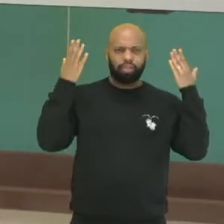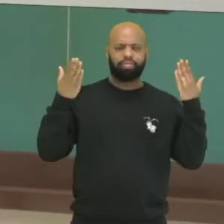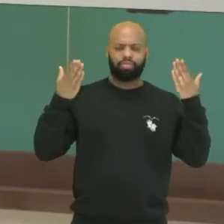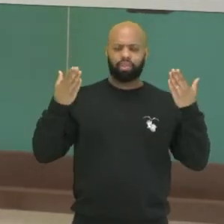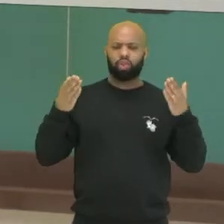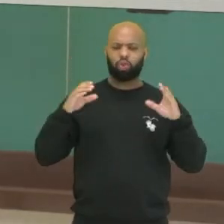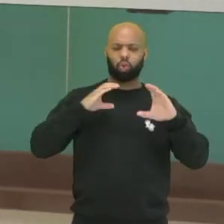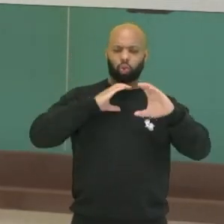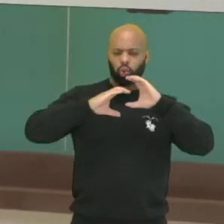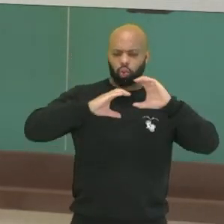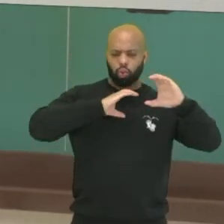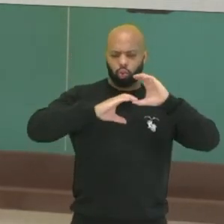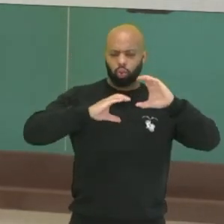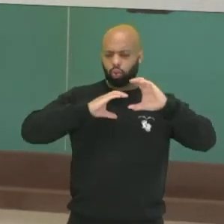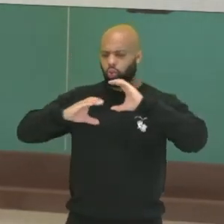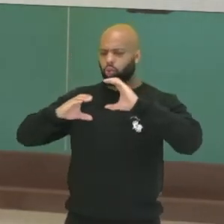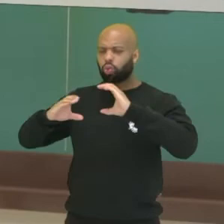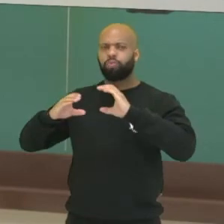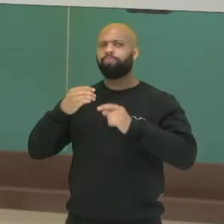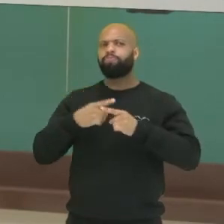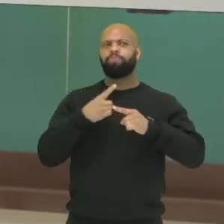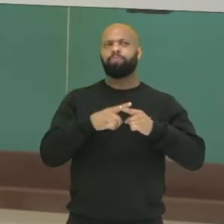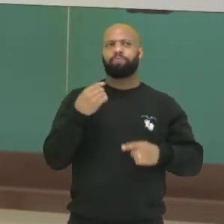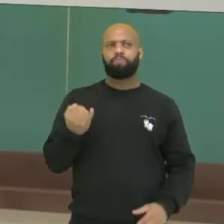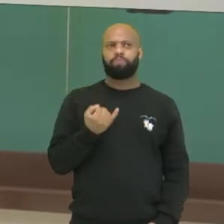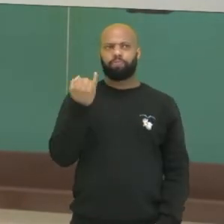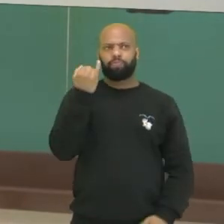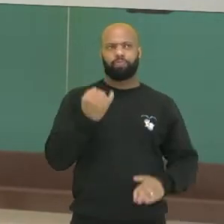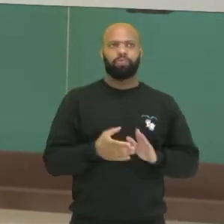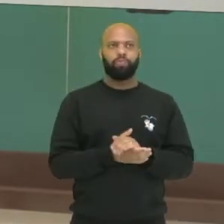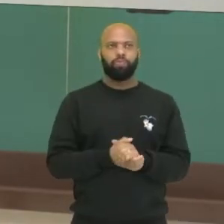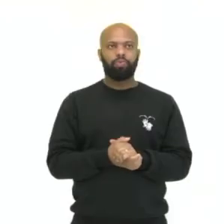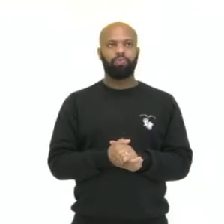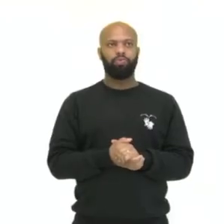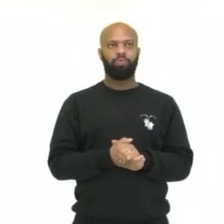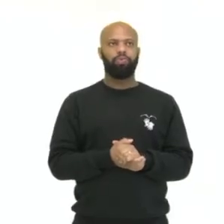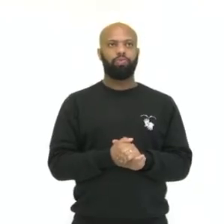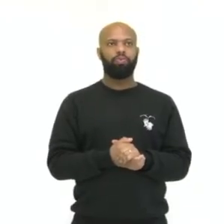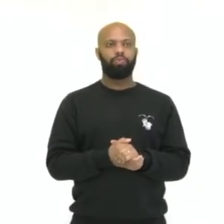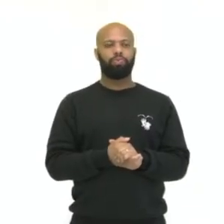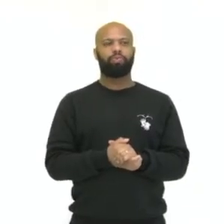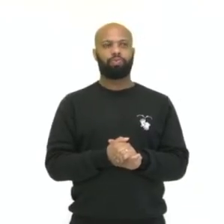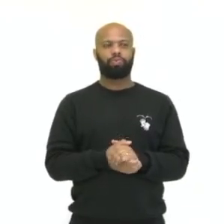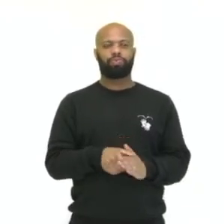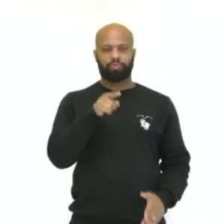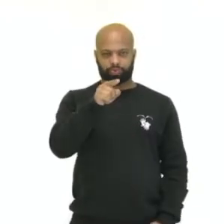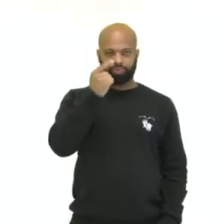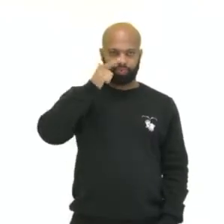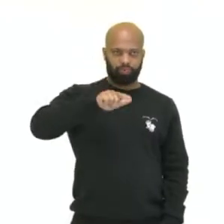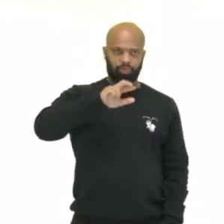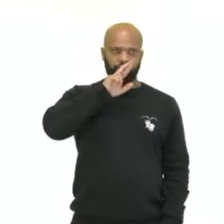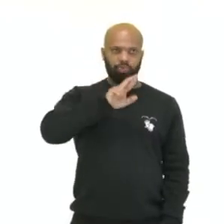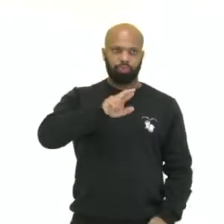nossa comunicação com o rádio hoje? Você respondeu a